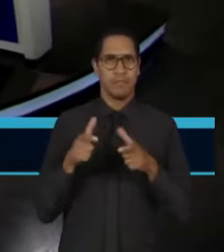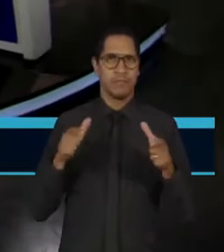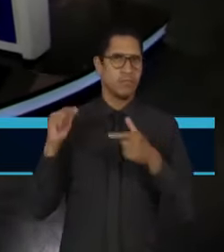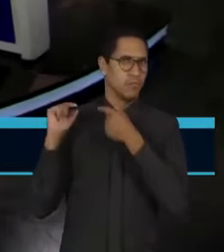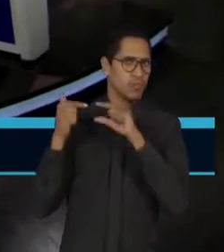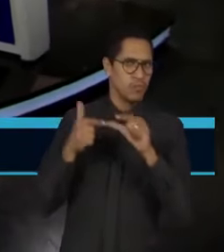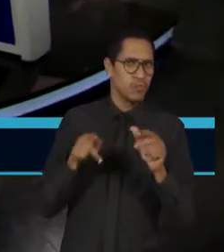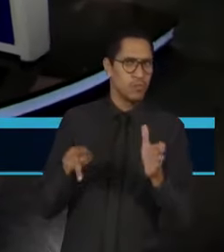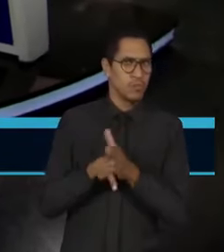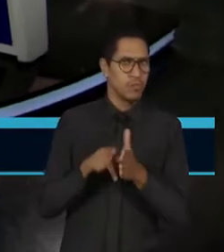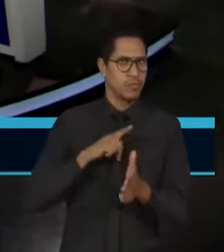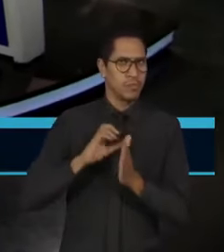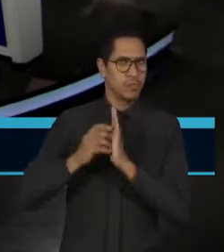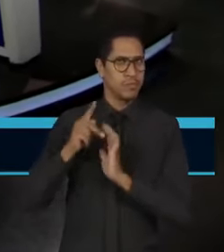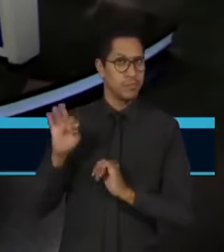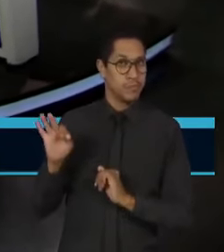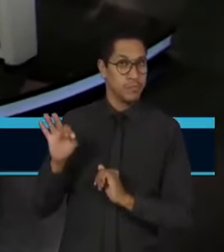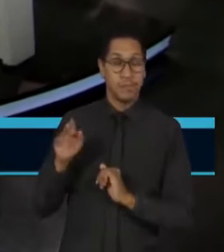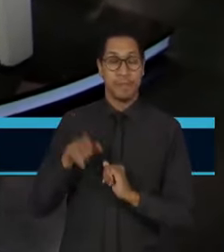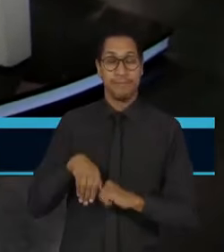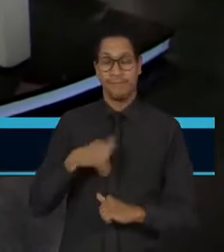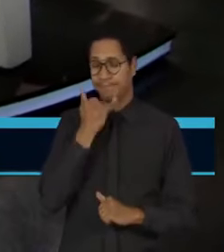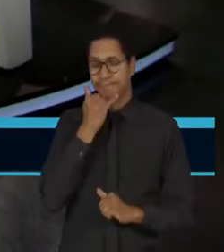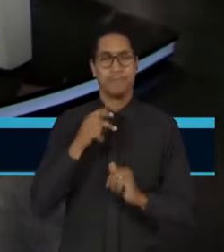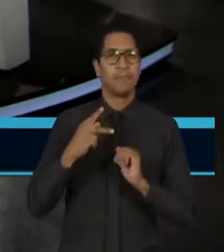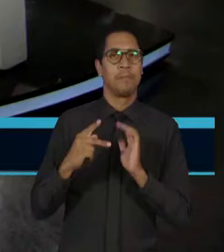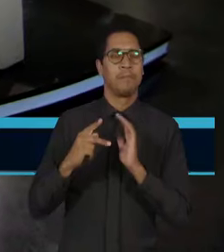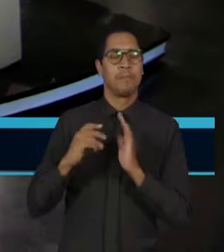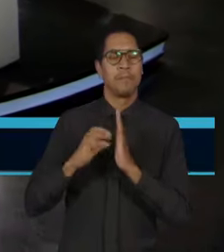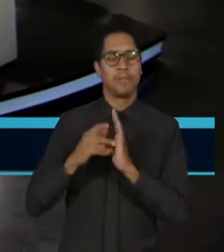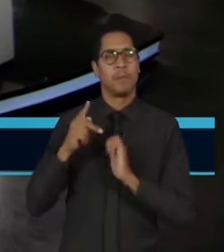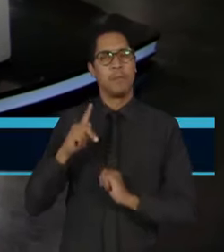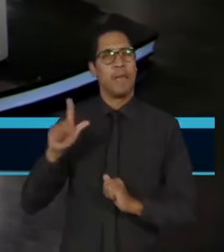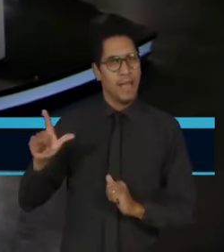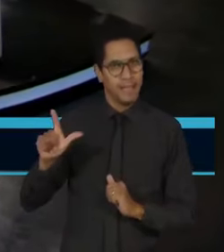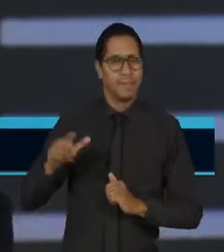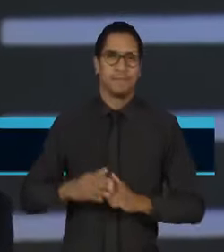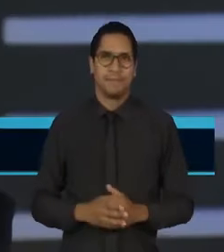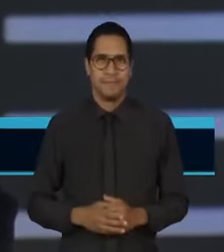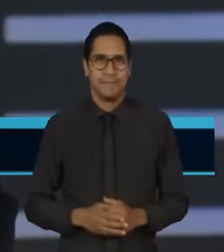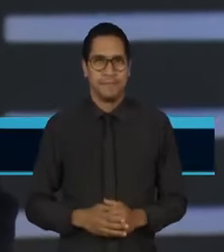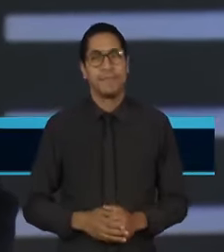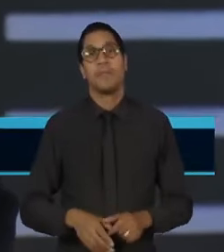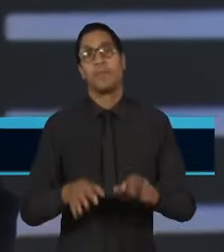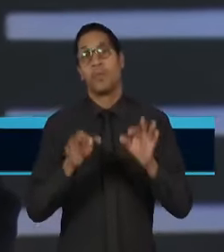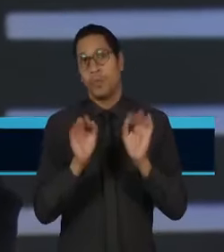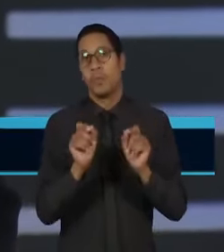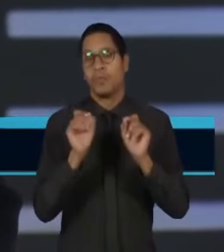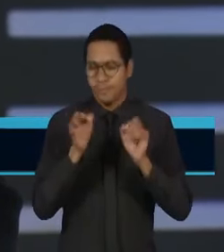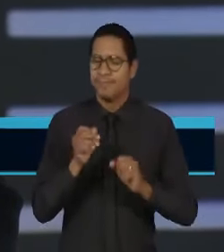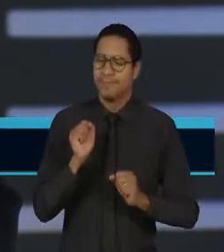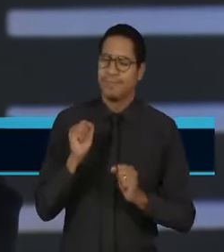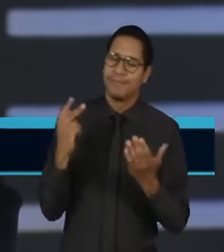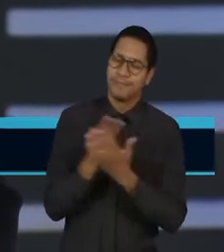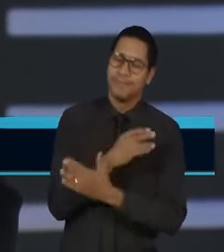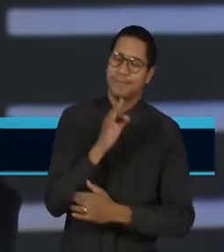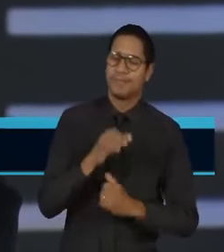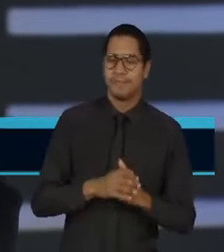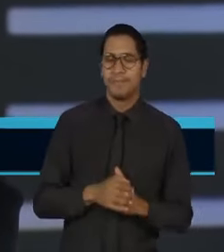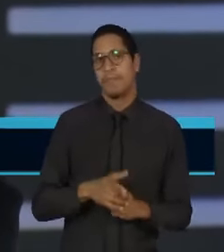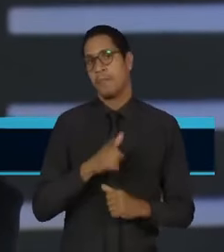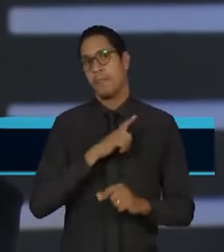conservadora e pelo Partido Liberal? Ele corre o risco, sim, porque a impressão que a gente tem é que, acho